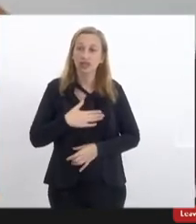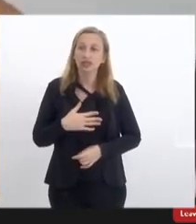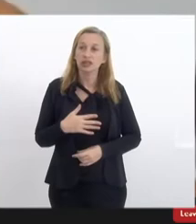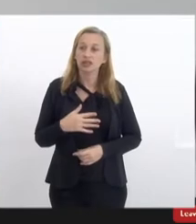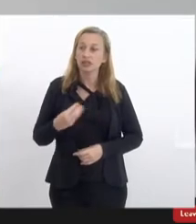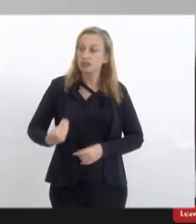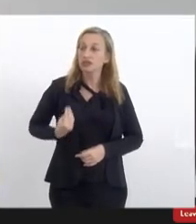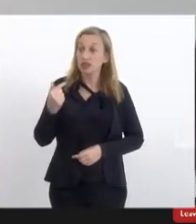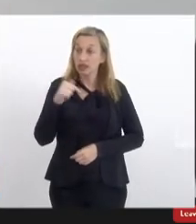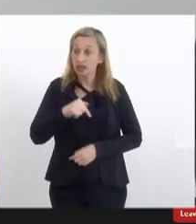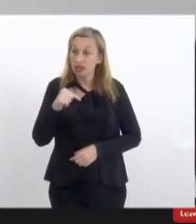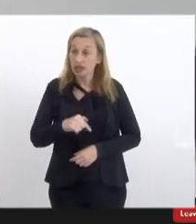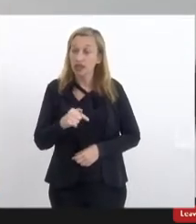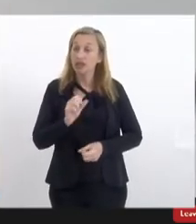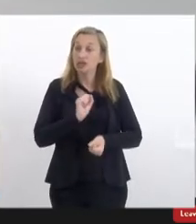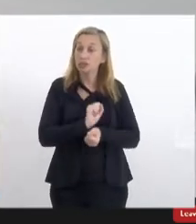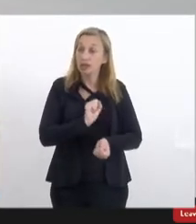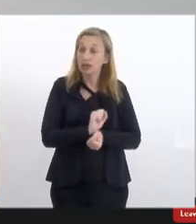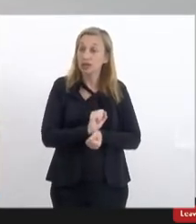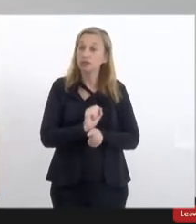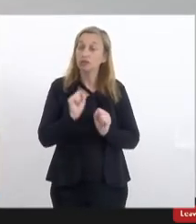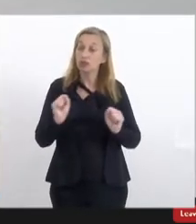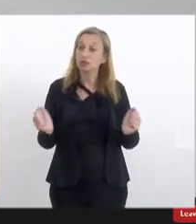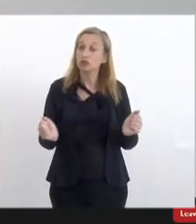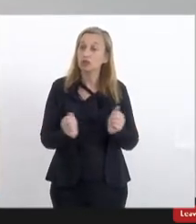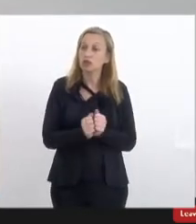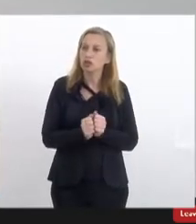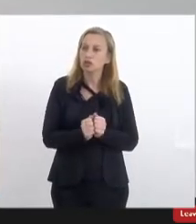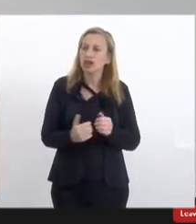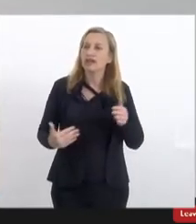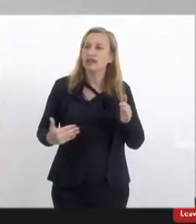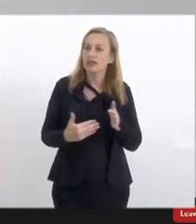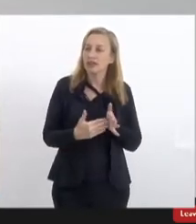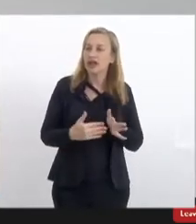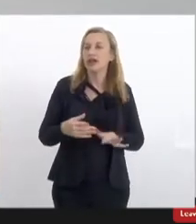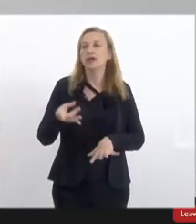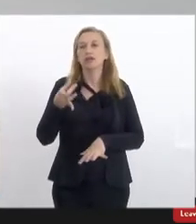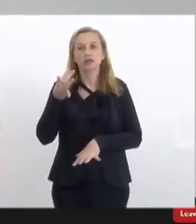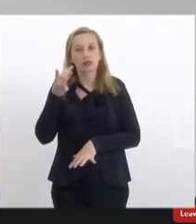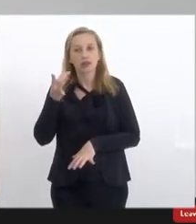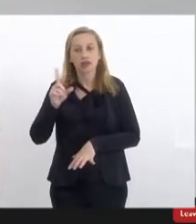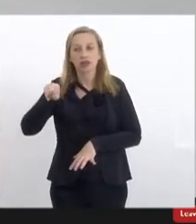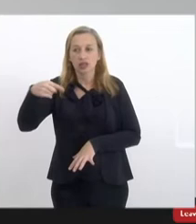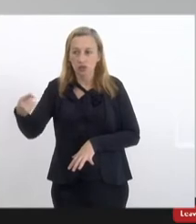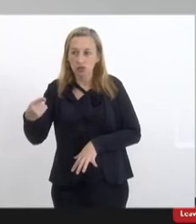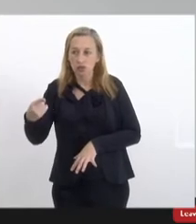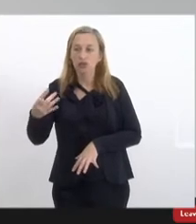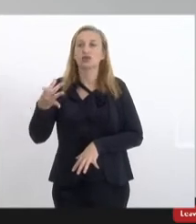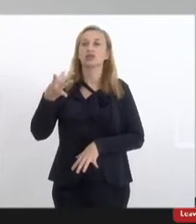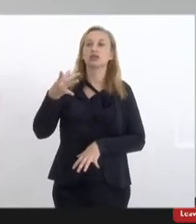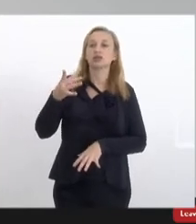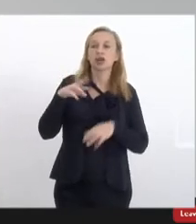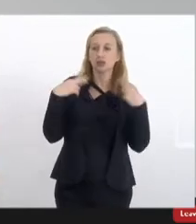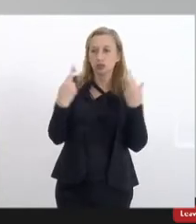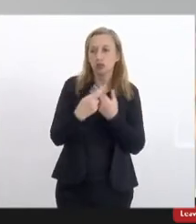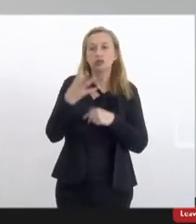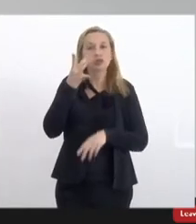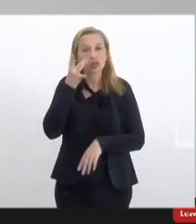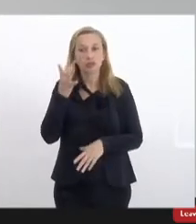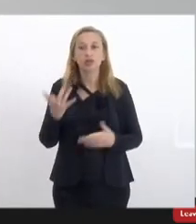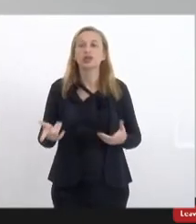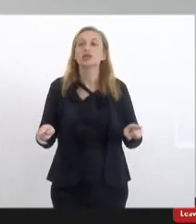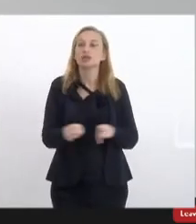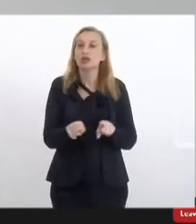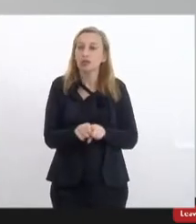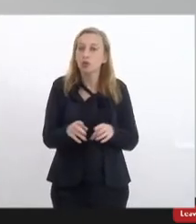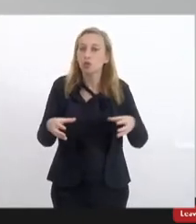estar presente. A gente espera que possamos estar presentes até presencialmente nas próximas audiências, né? Estou aqui com a minha equipe